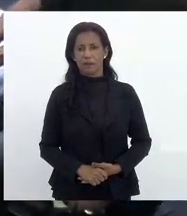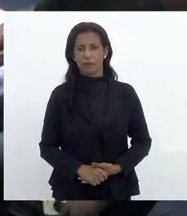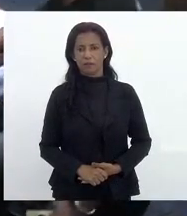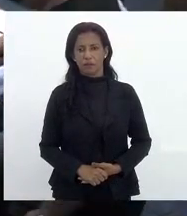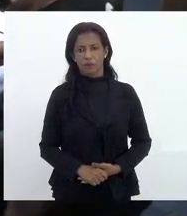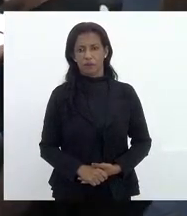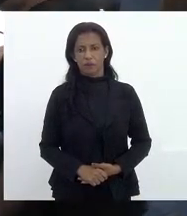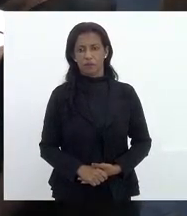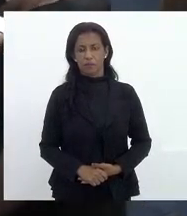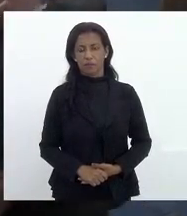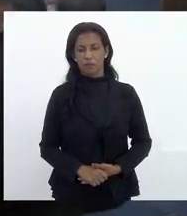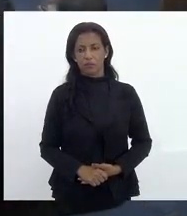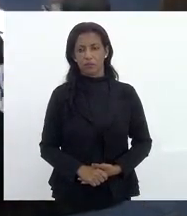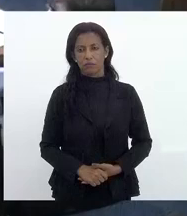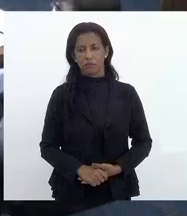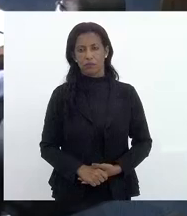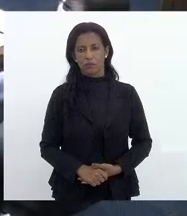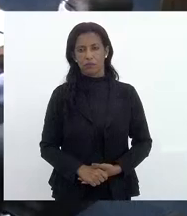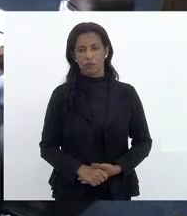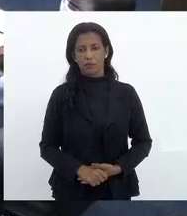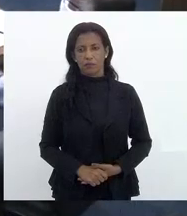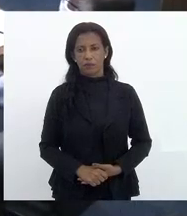E aí